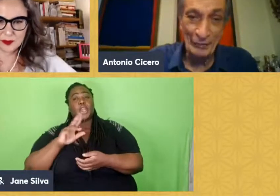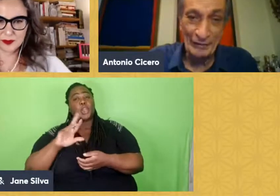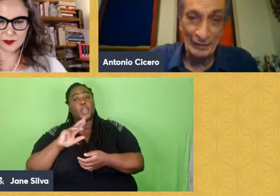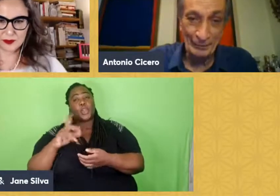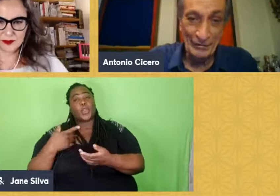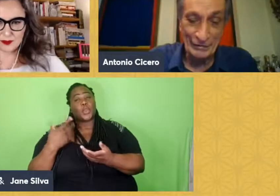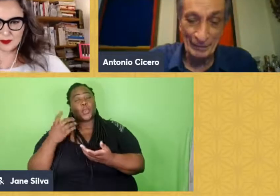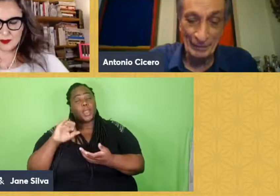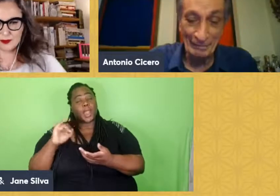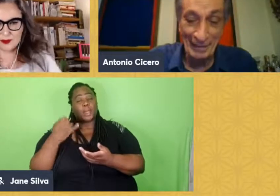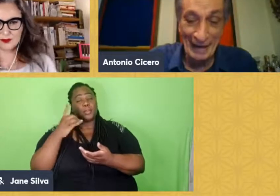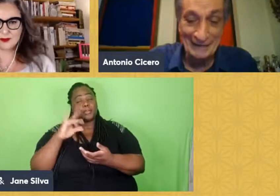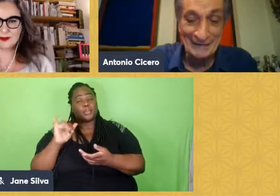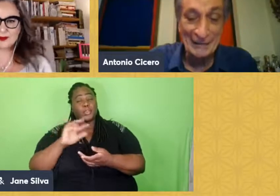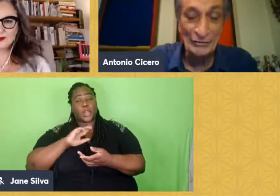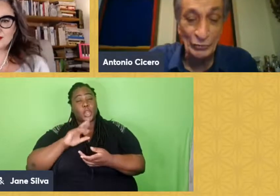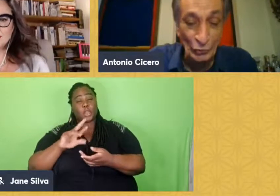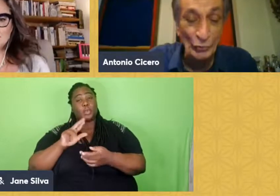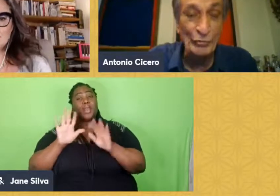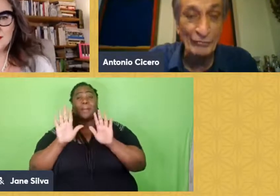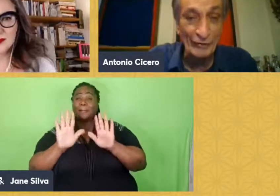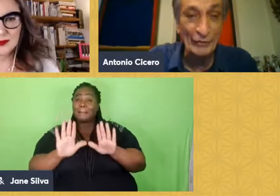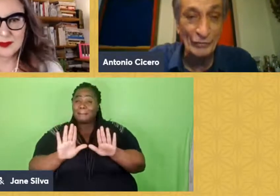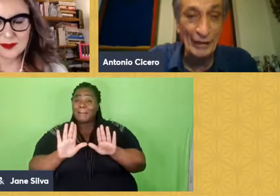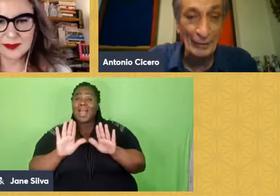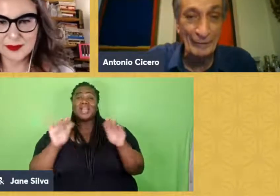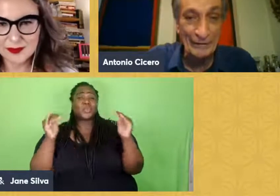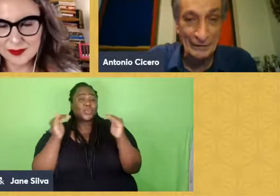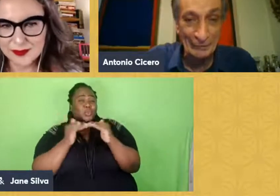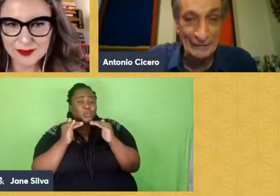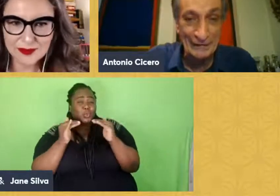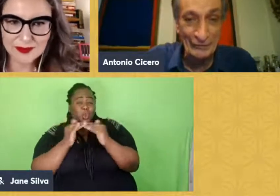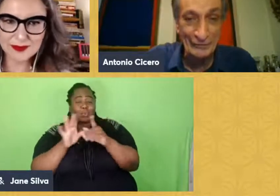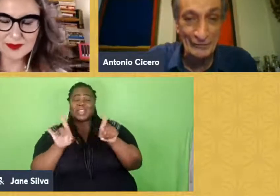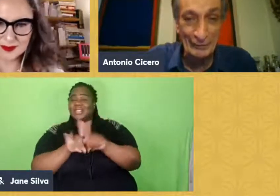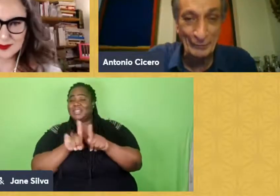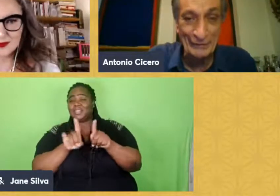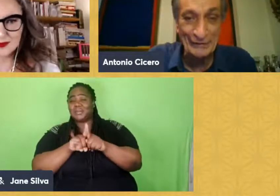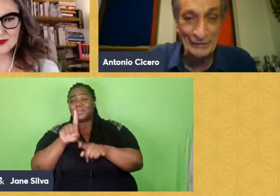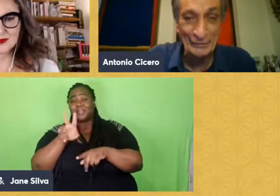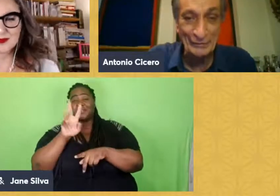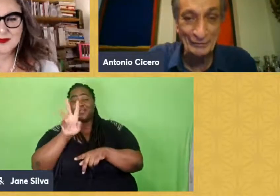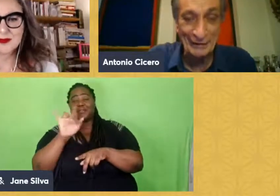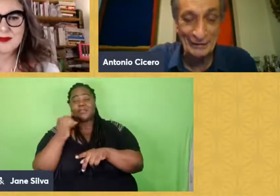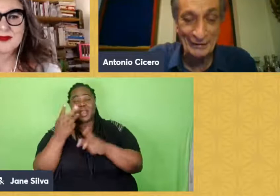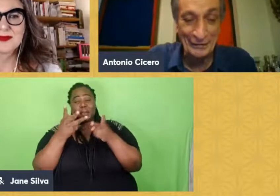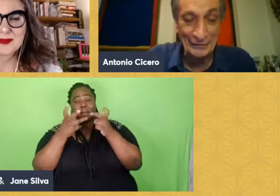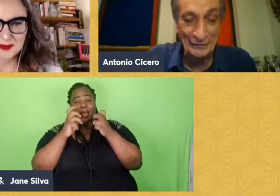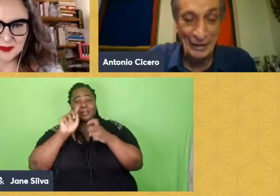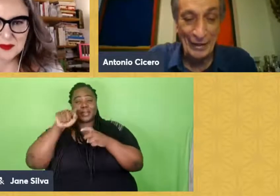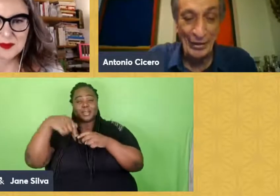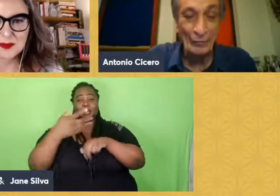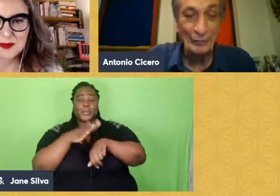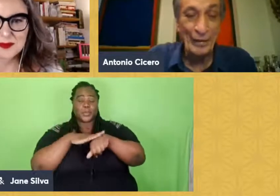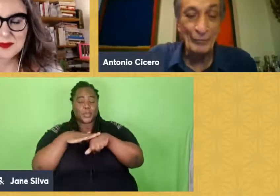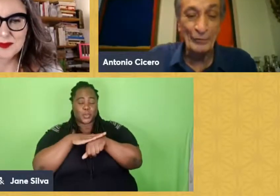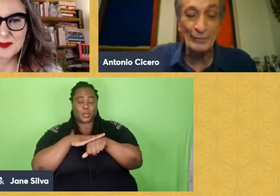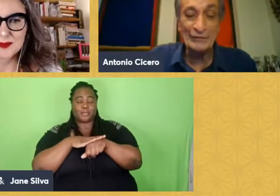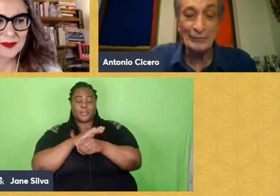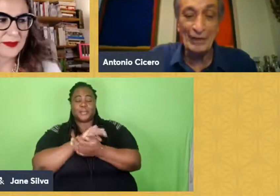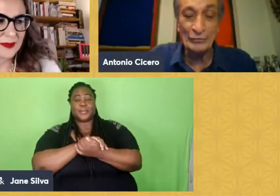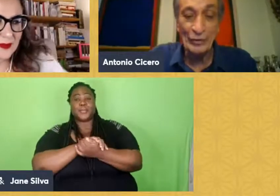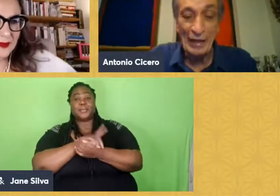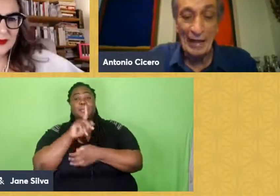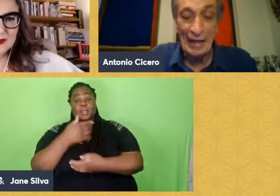não é um carpe diem, mas tem tudo a ver com carpe diem. Vocês vão ver depois, a gente comenta isso. É um